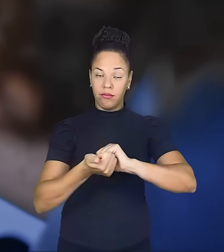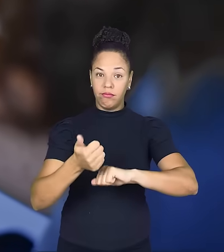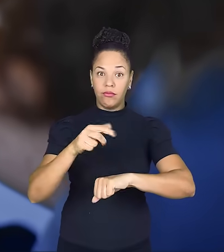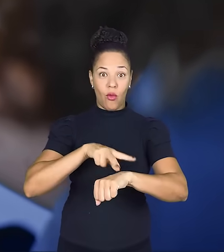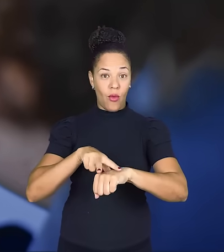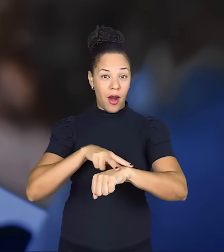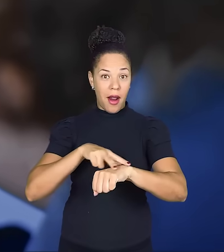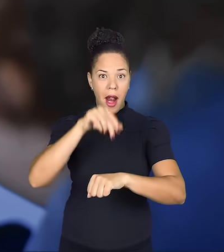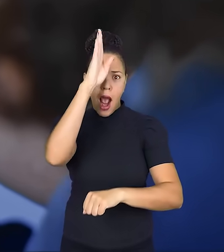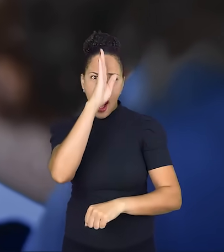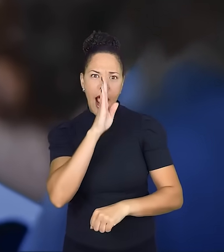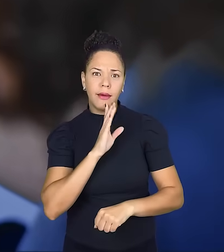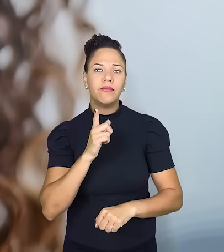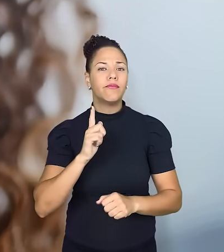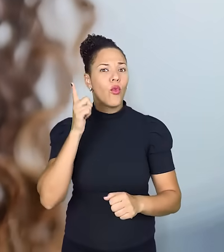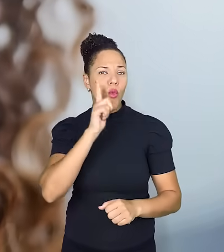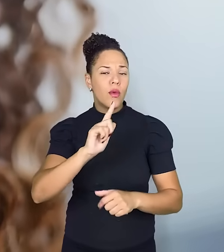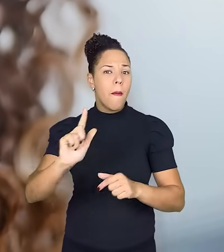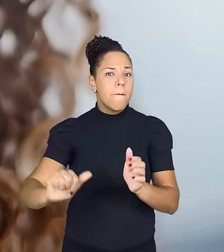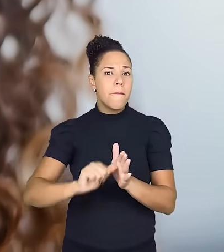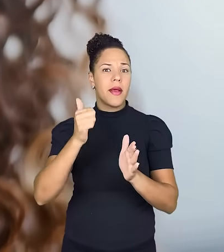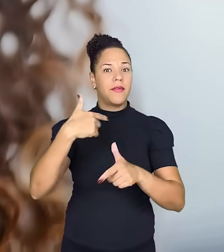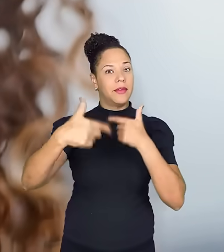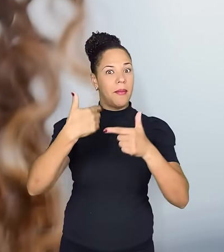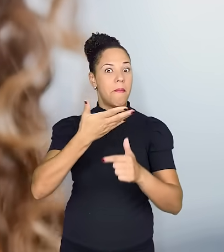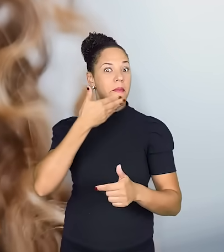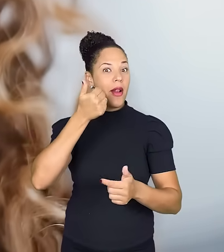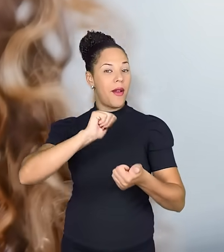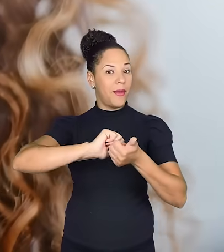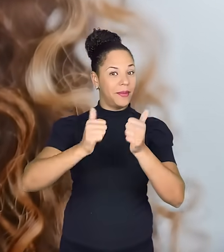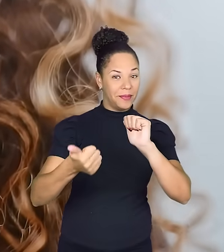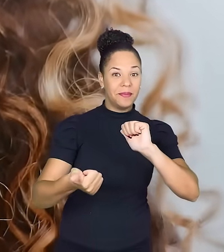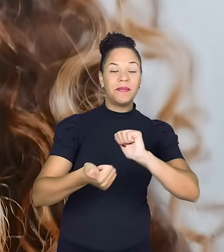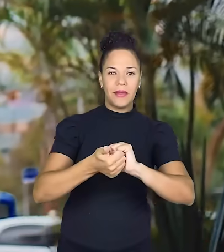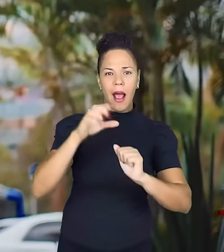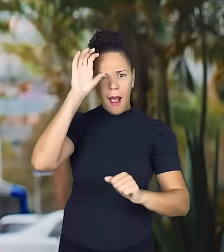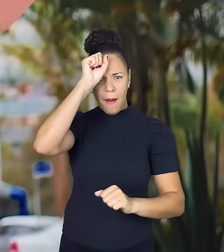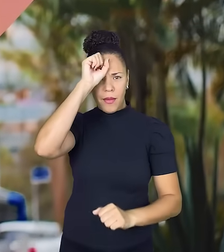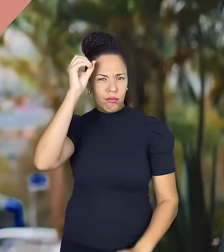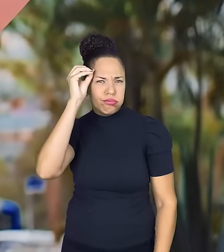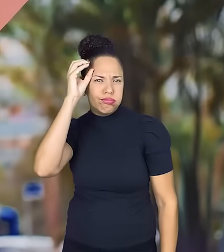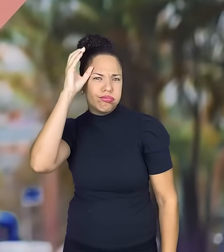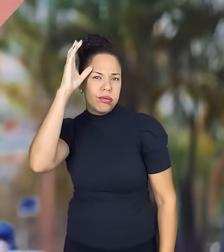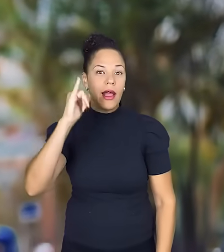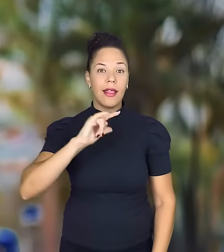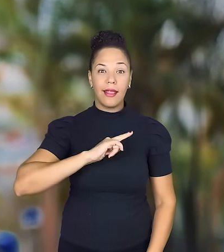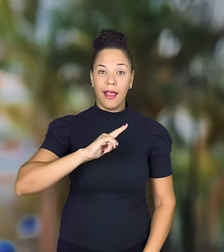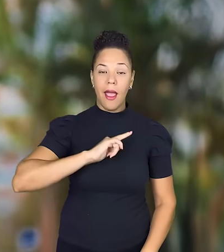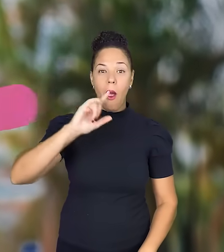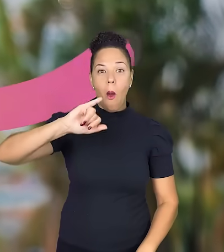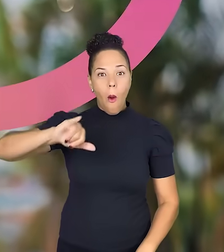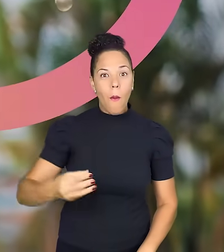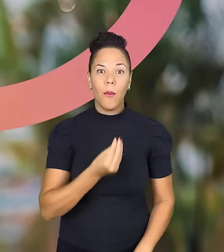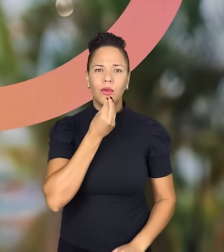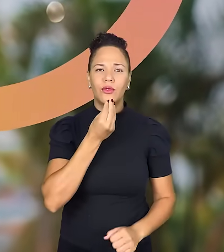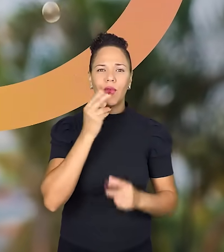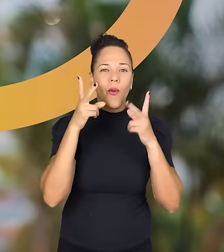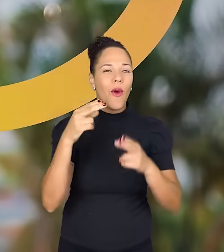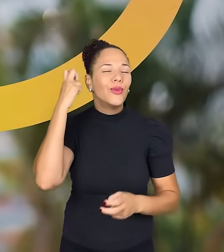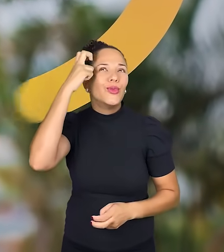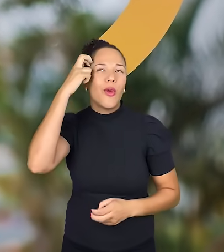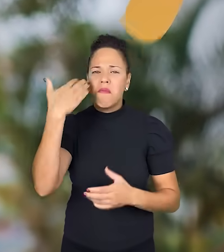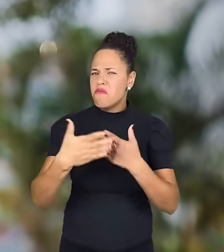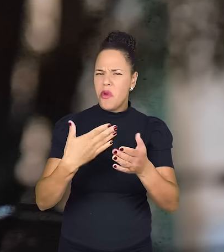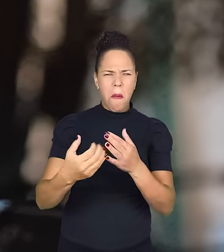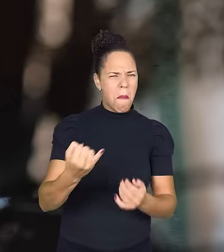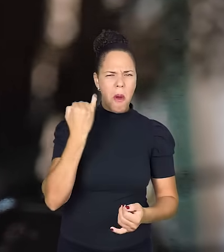Conseguir seu primeiro emprego é melhorar suas habilidades e aprender novos conhecimentos. Ter a oportunidade dos sonhos. Não importa